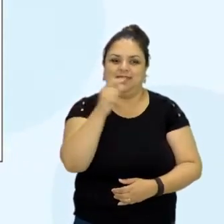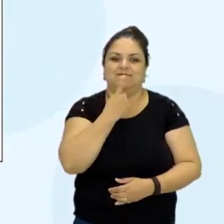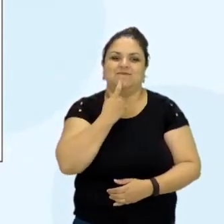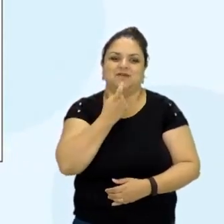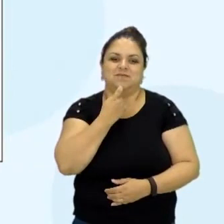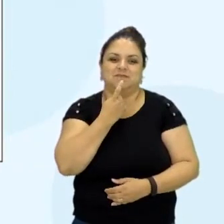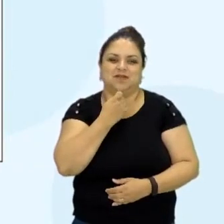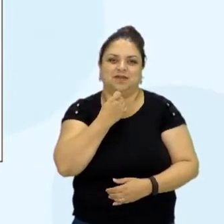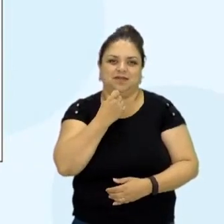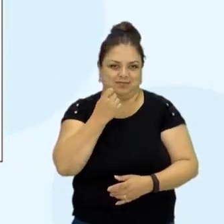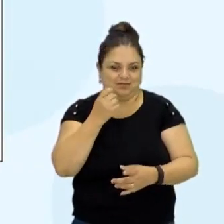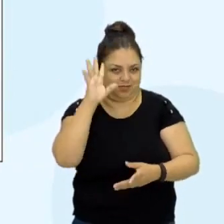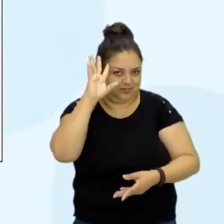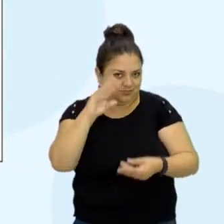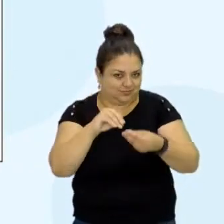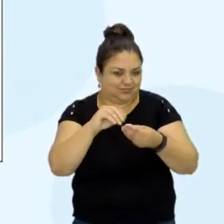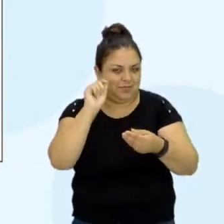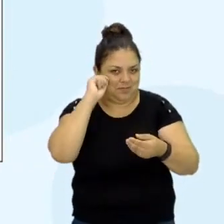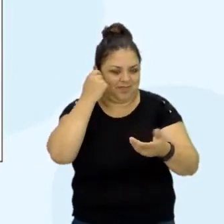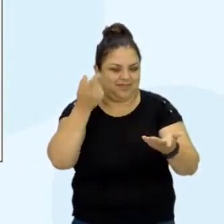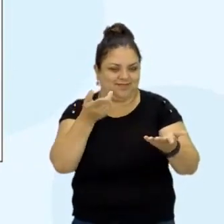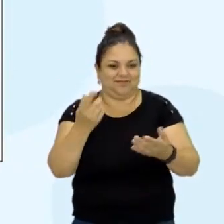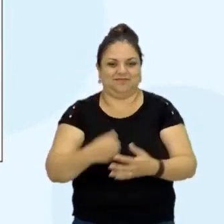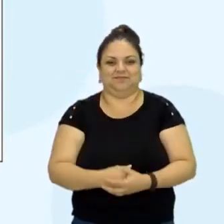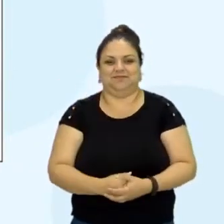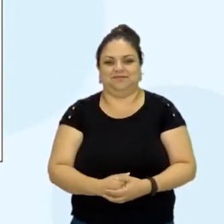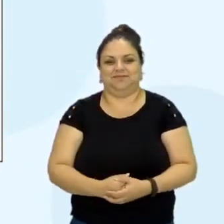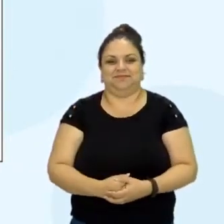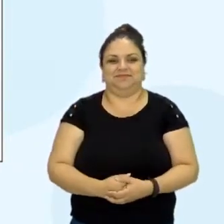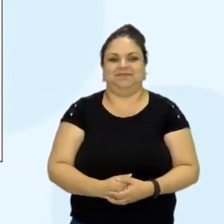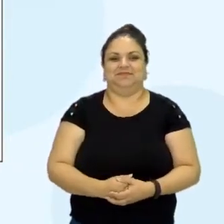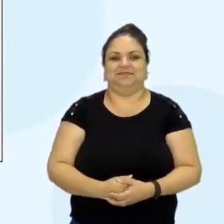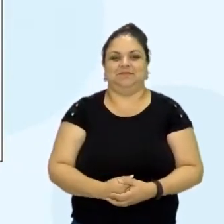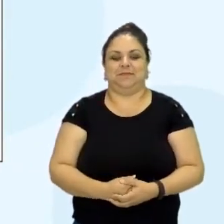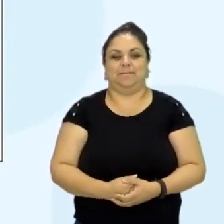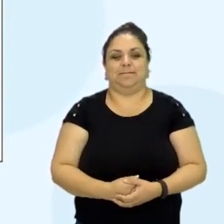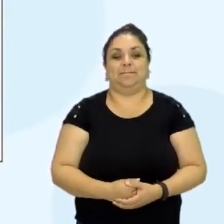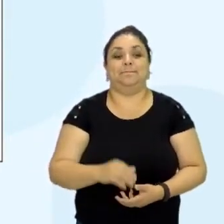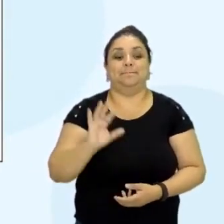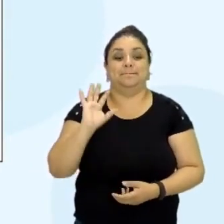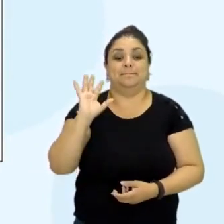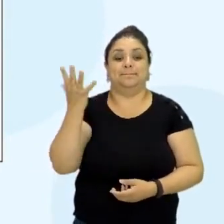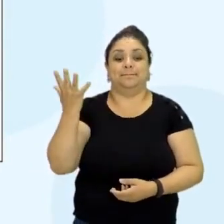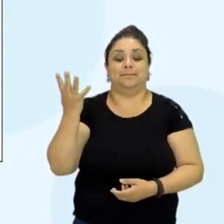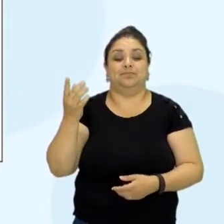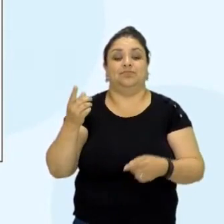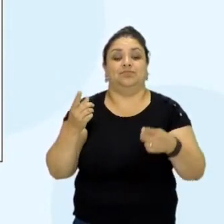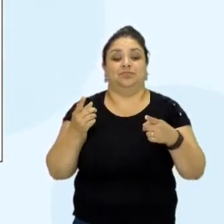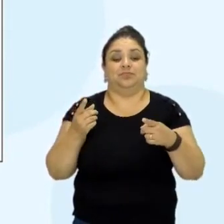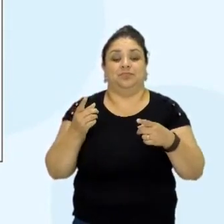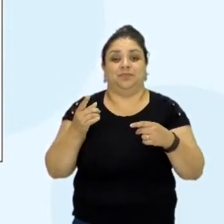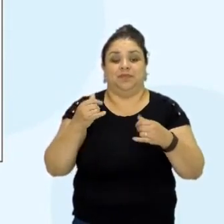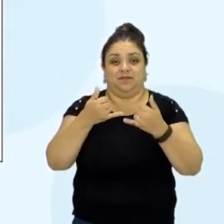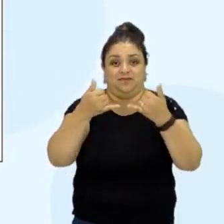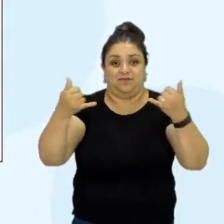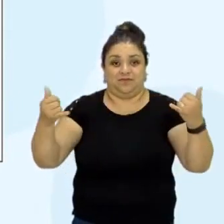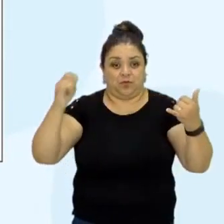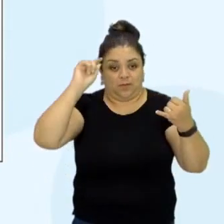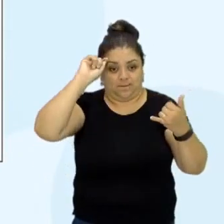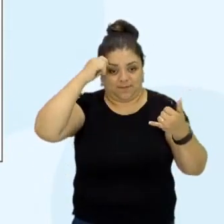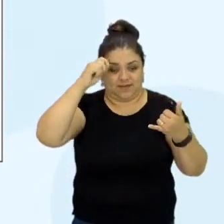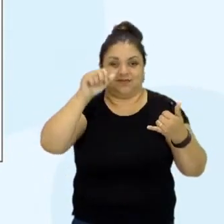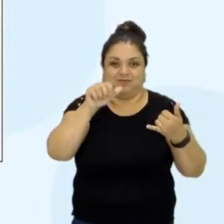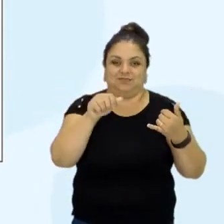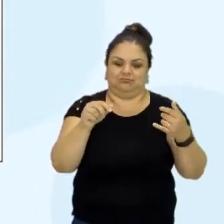ficar confuso, né? Mas o que acontece? Quando a gente fala do fio preto, a gente tá falando de aterramento. Então,